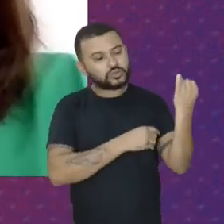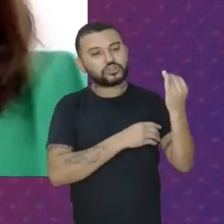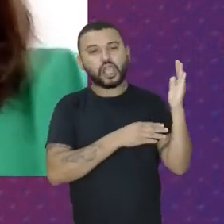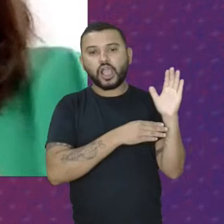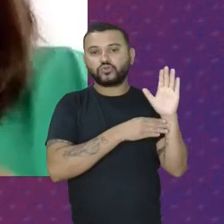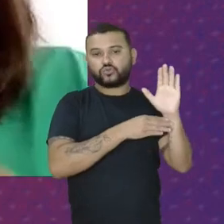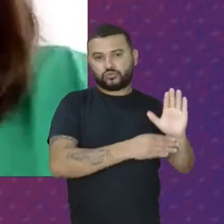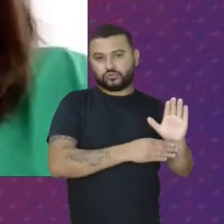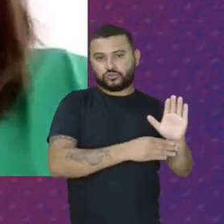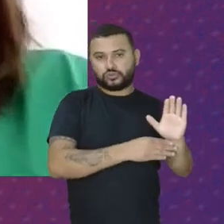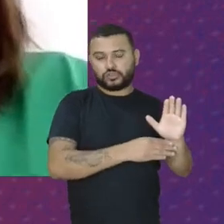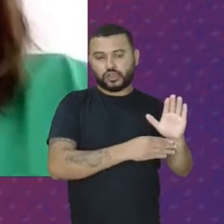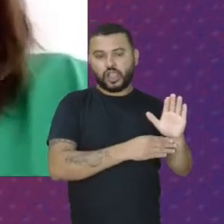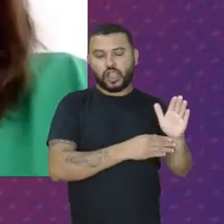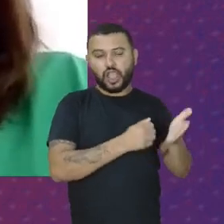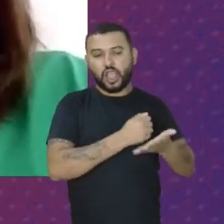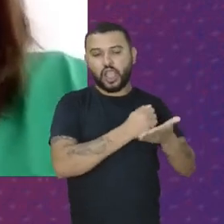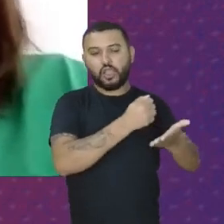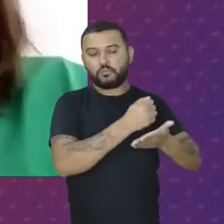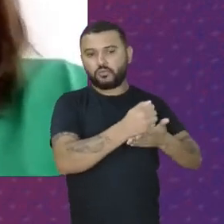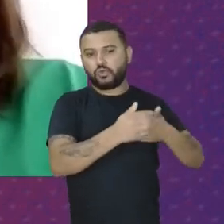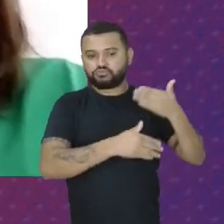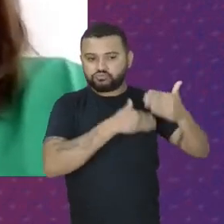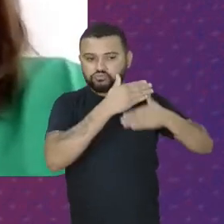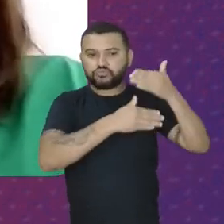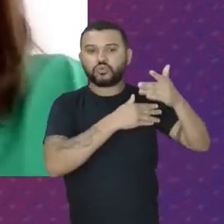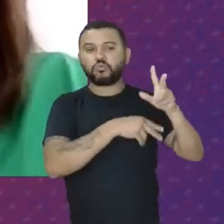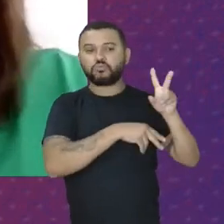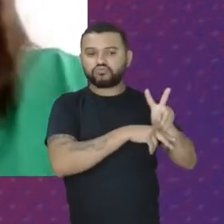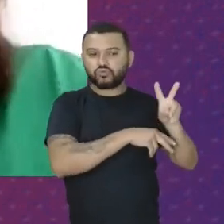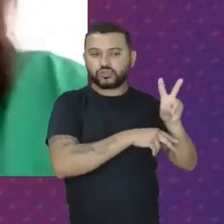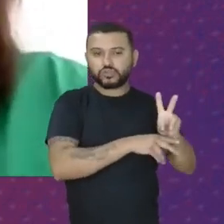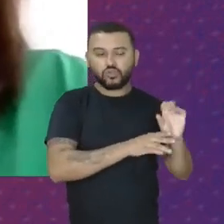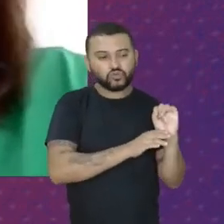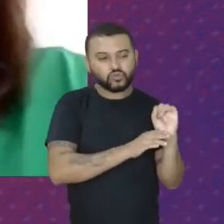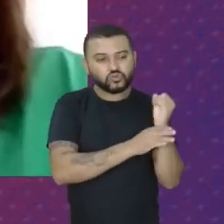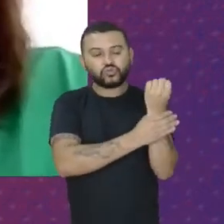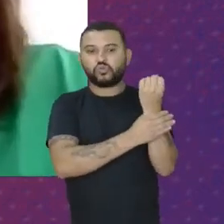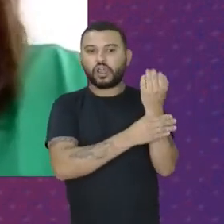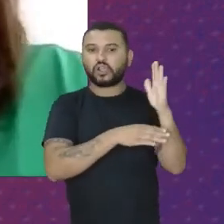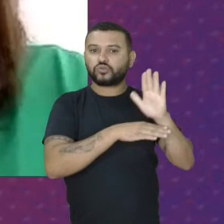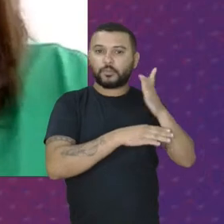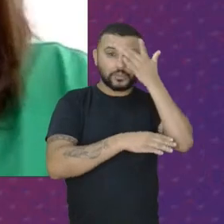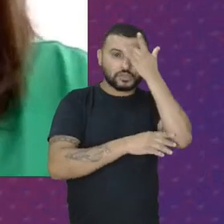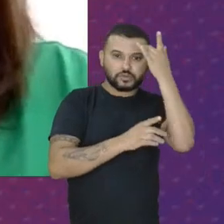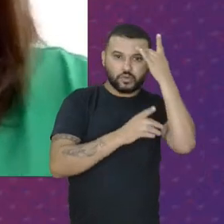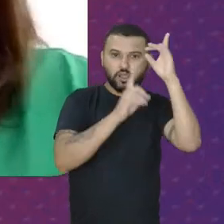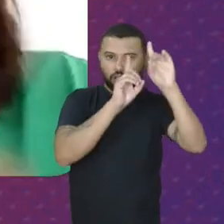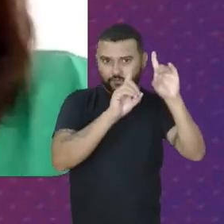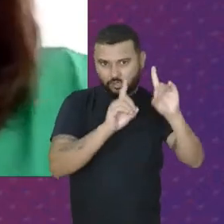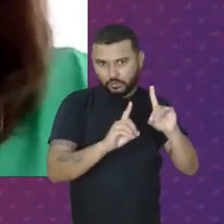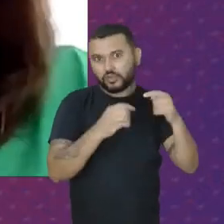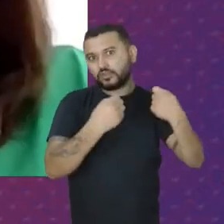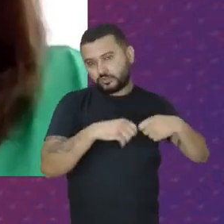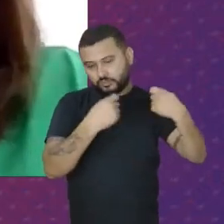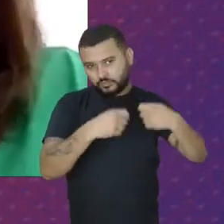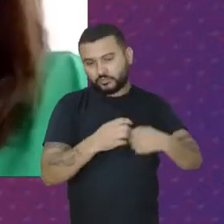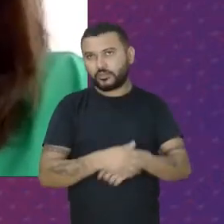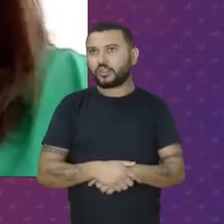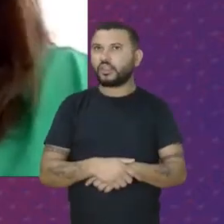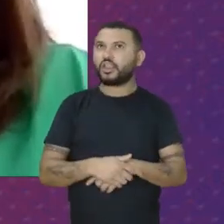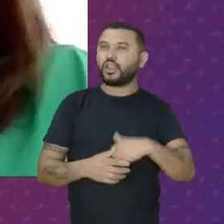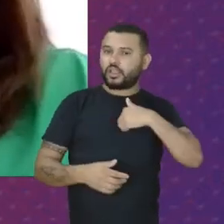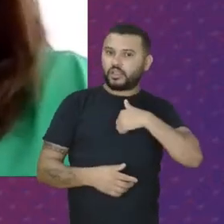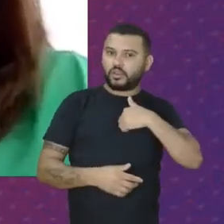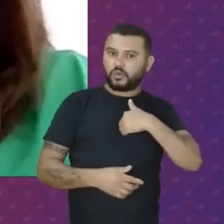de contribuição, de proteção, de reforço para as pessoas com deficiência. Eu venho da